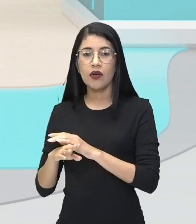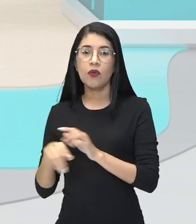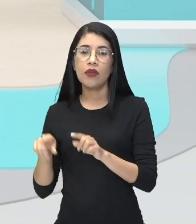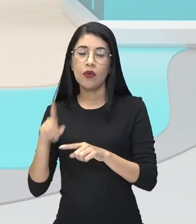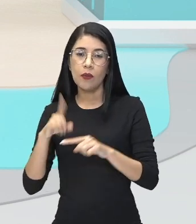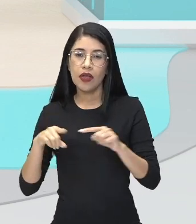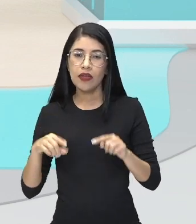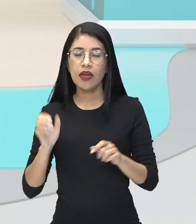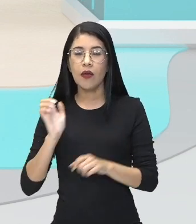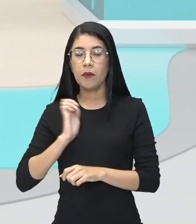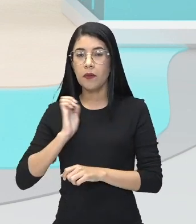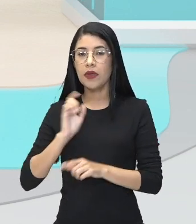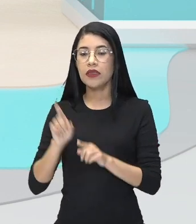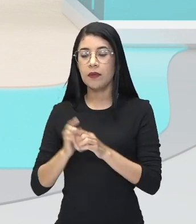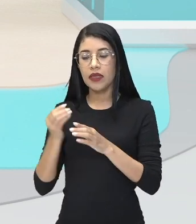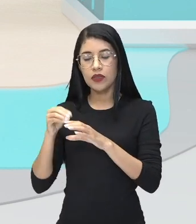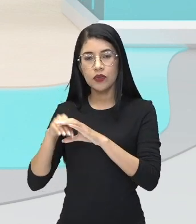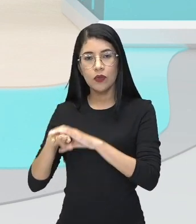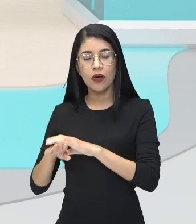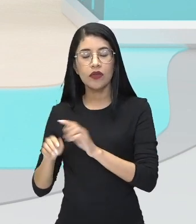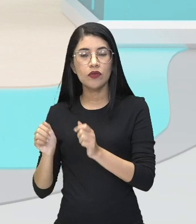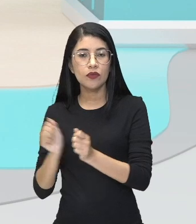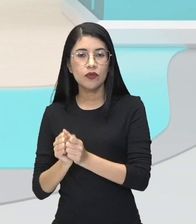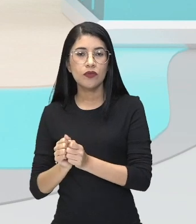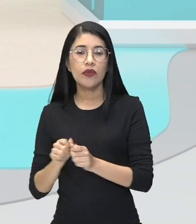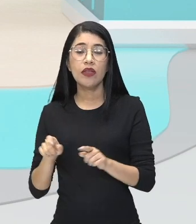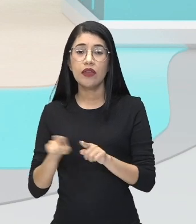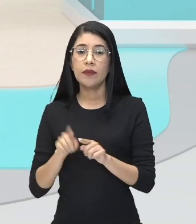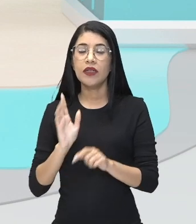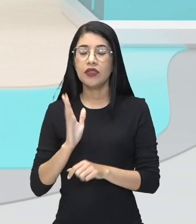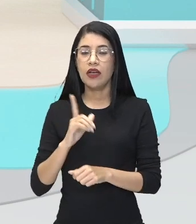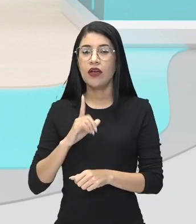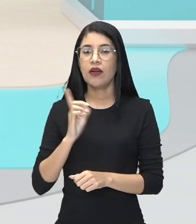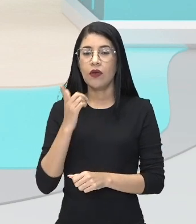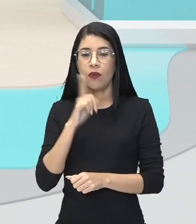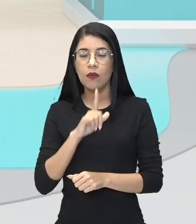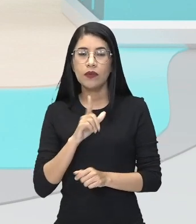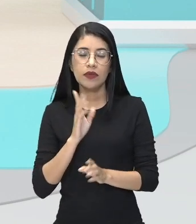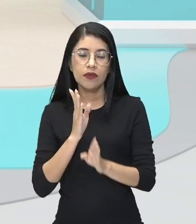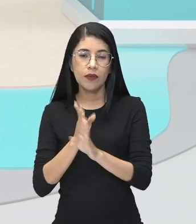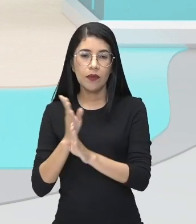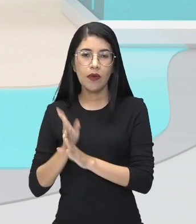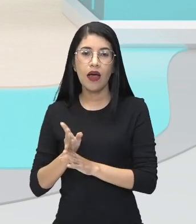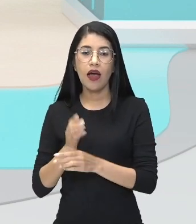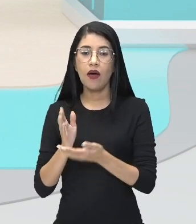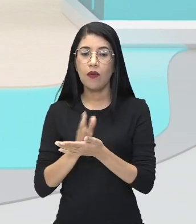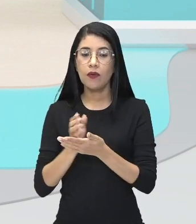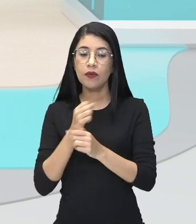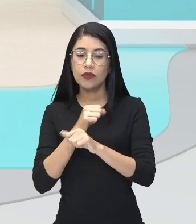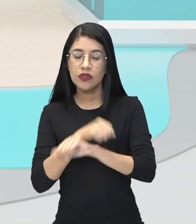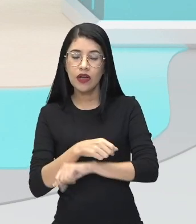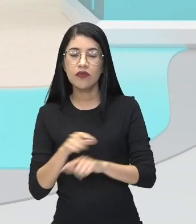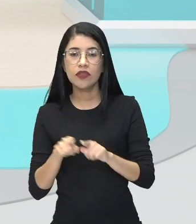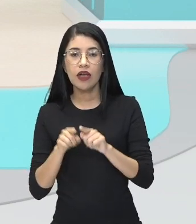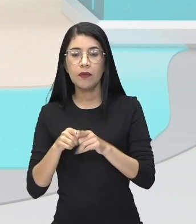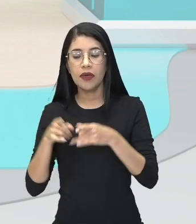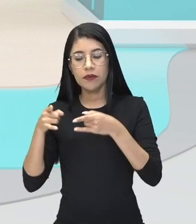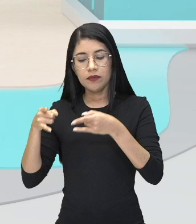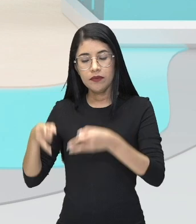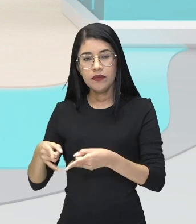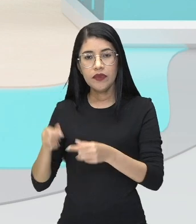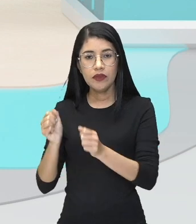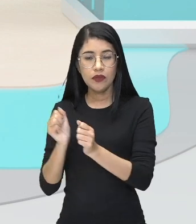suas riquezas. Inclusive, já acharam até alguns túmulos que tinham alguns escravos também enterrados junto